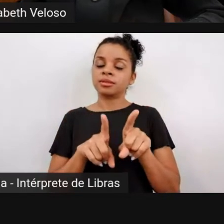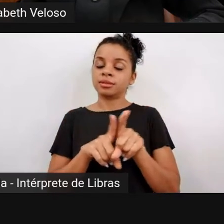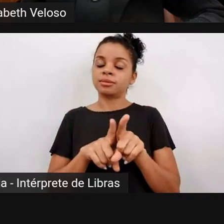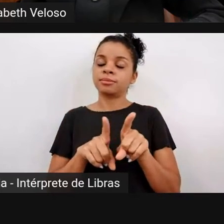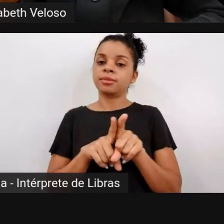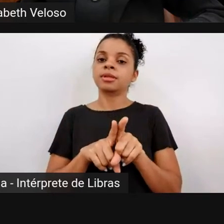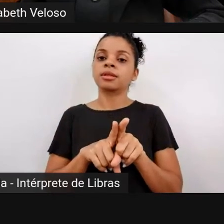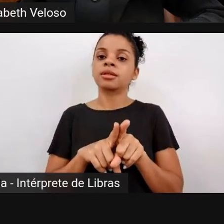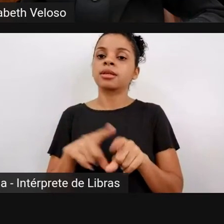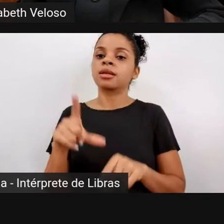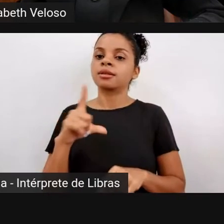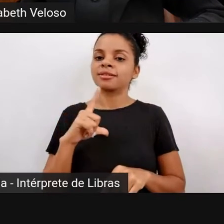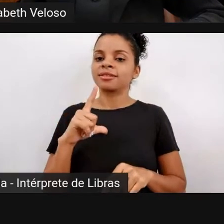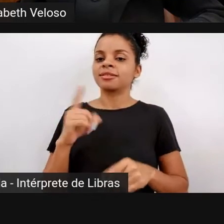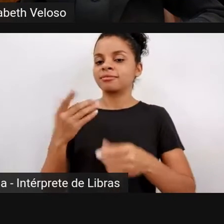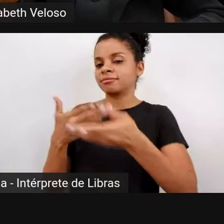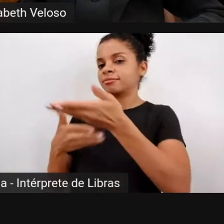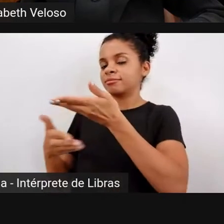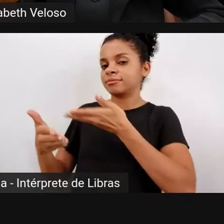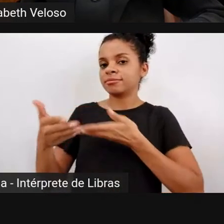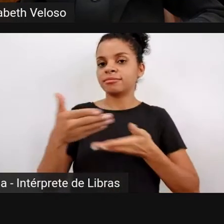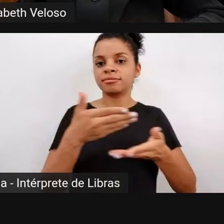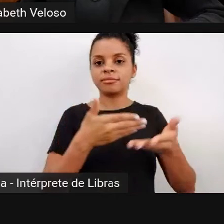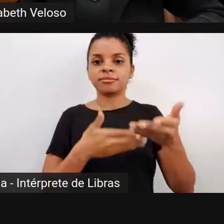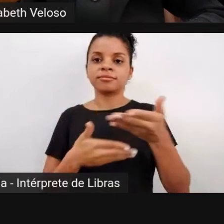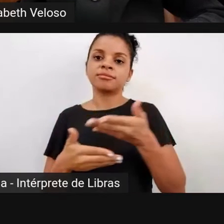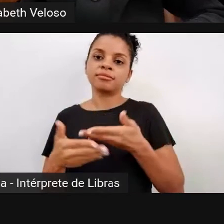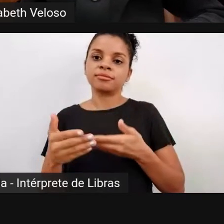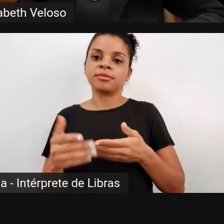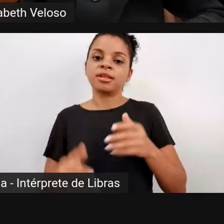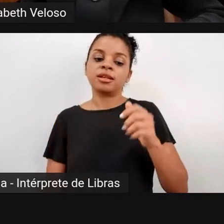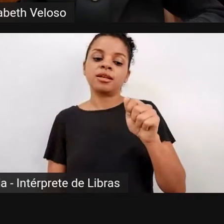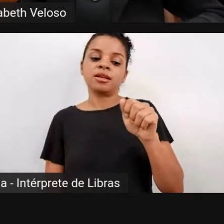aí na discussão da advocacy, até do lobby, que